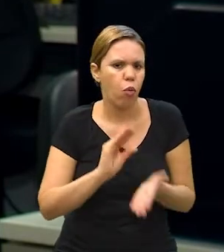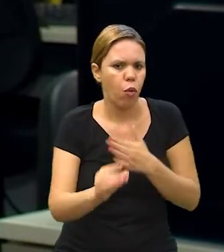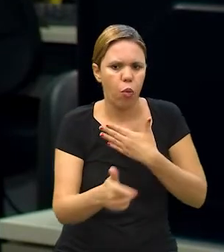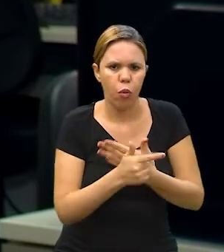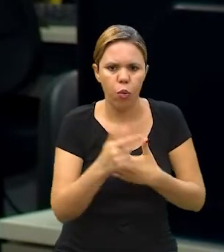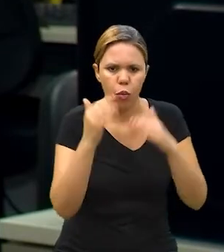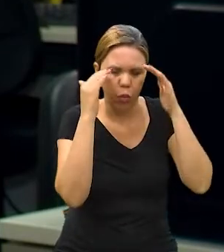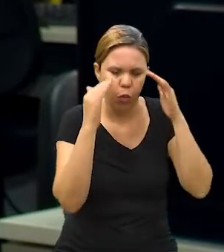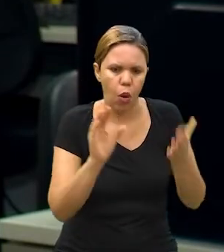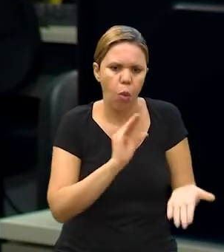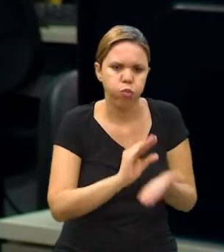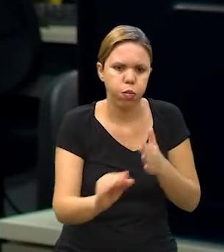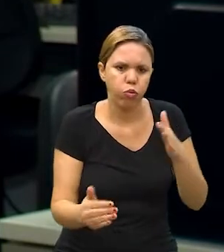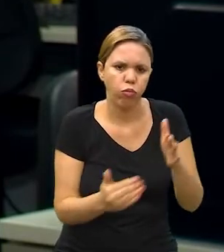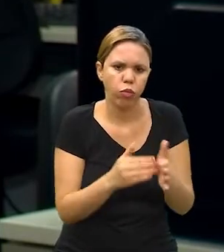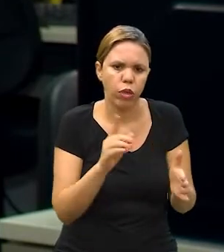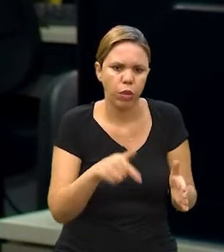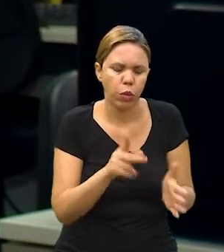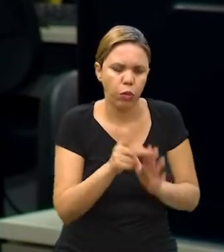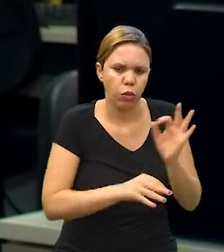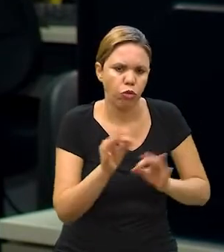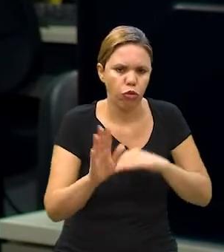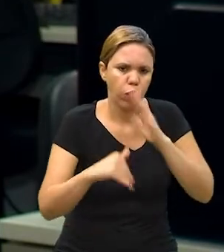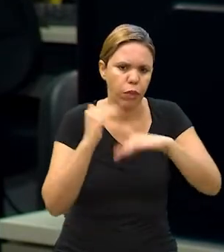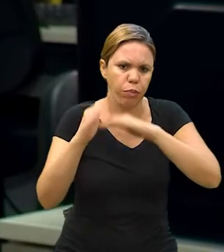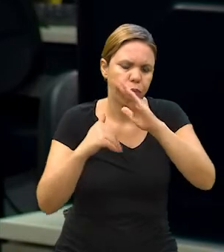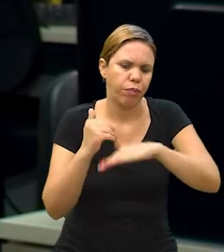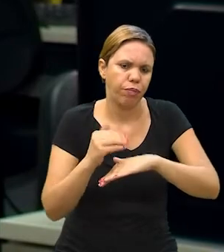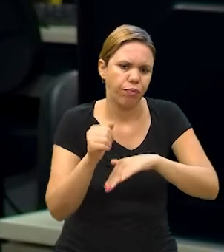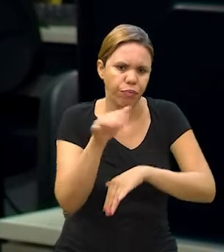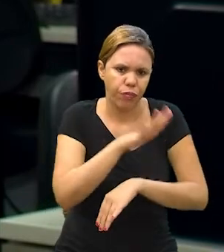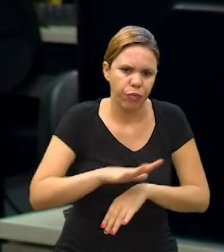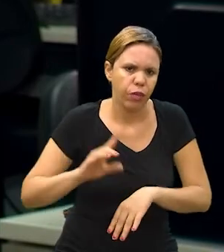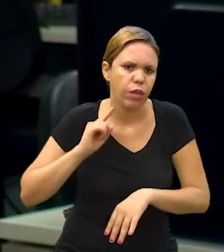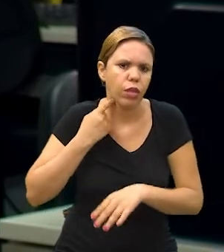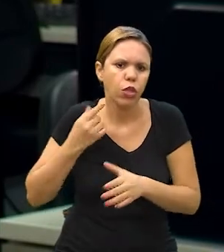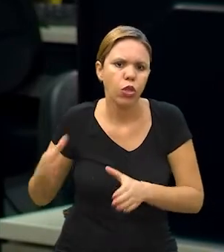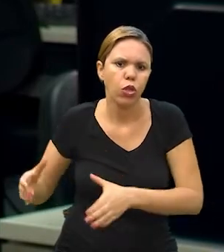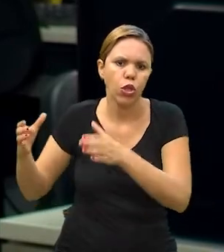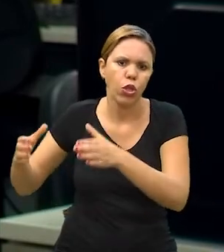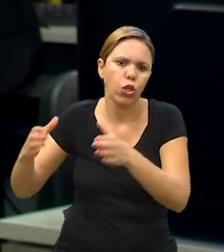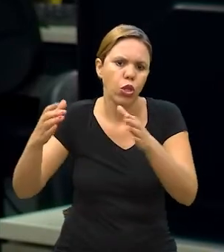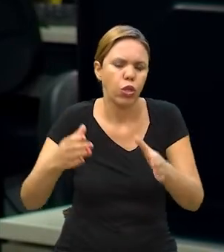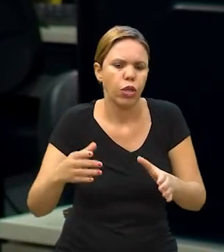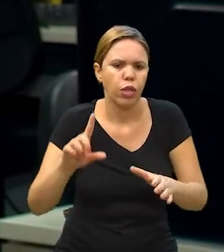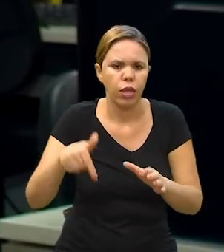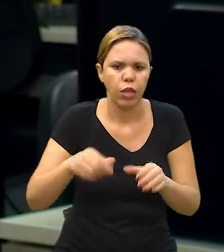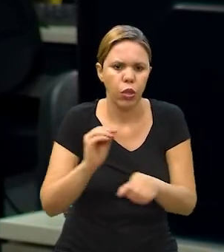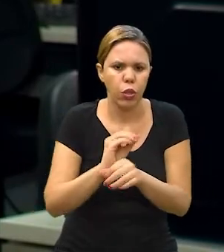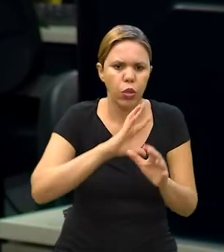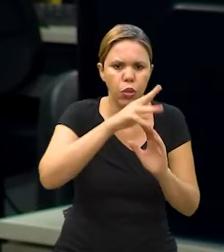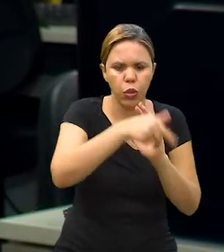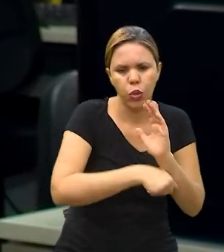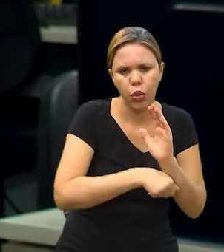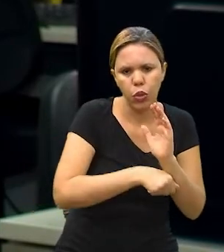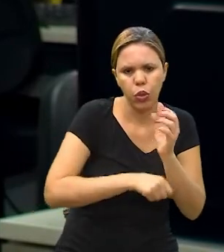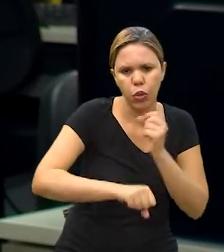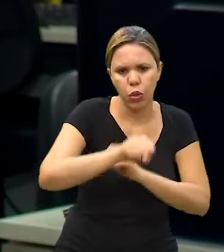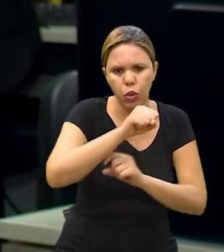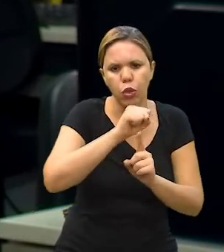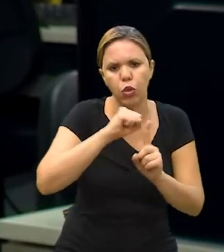máximo possível num projeto de desenvolvimento para a área de resíduos na cidade que seja ambientalmente sustentável e